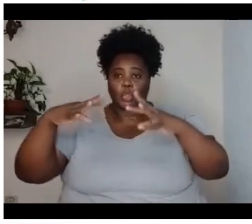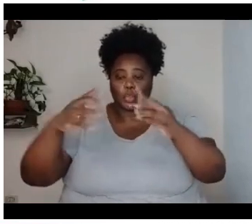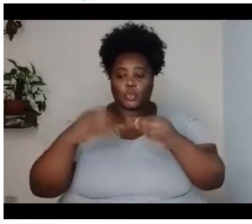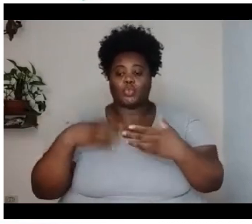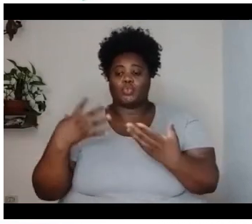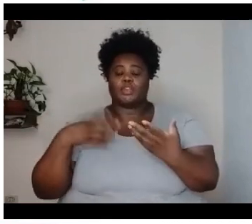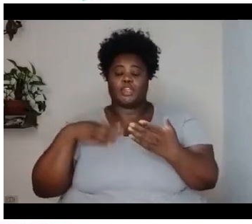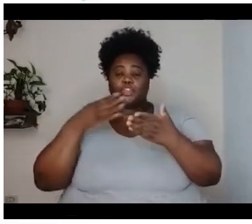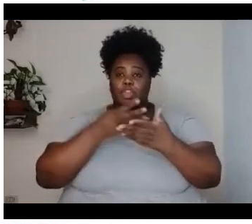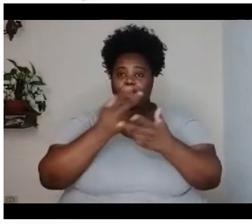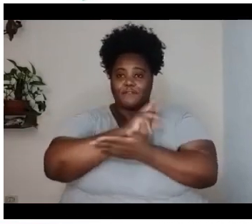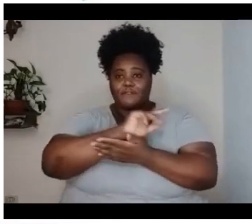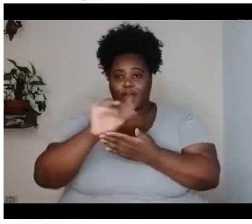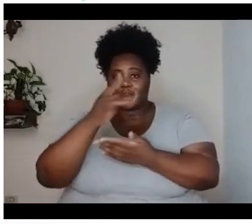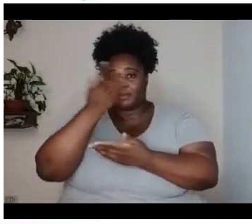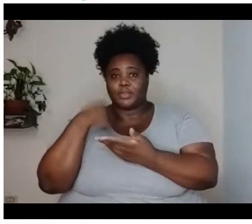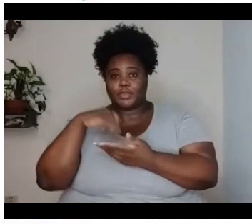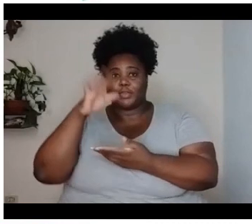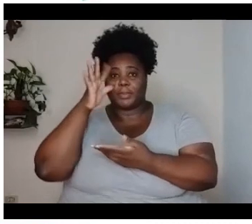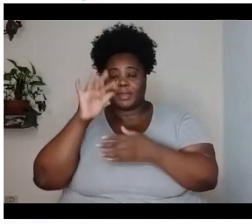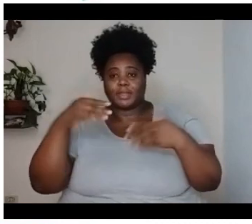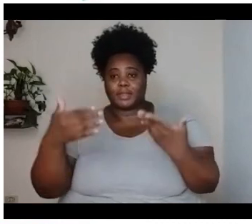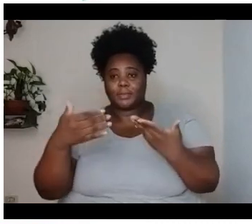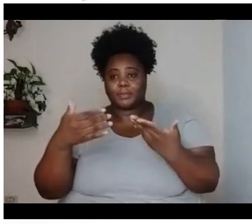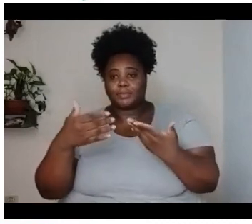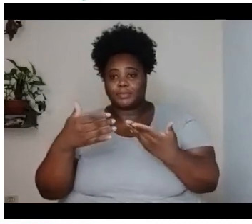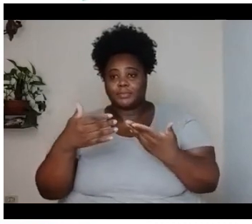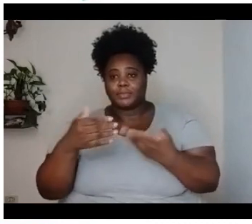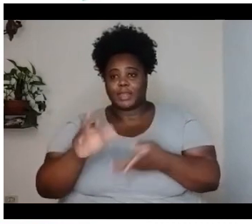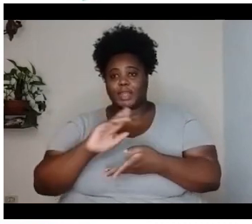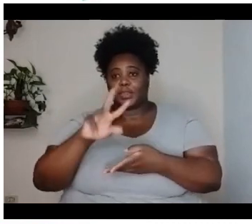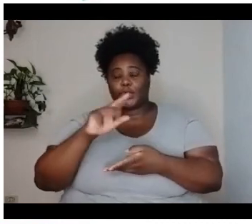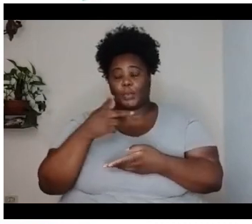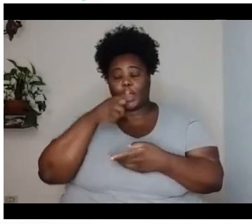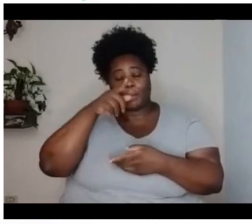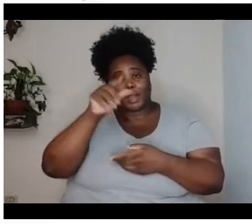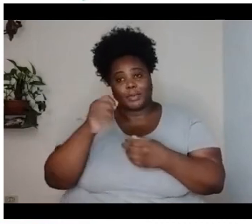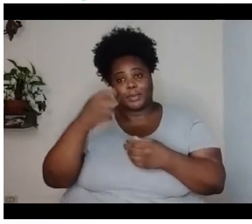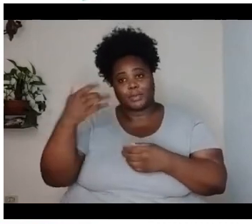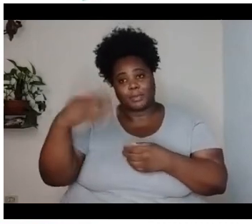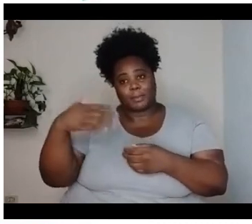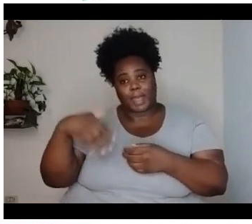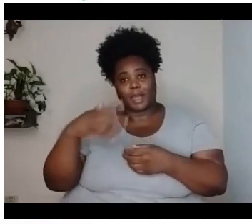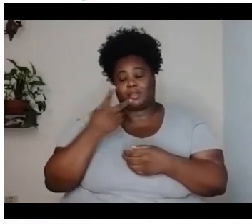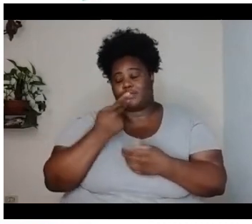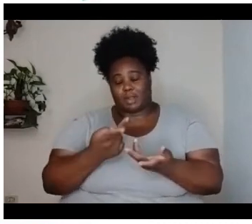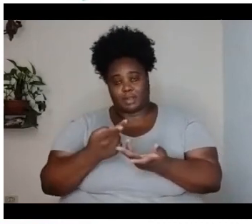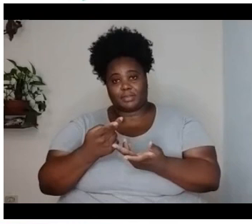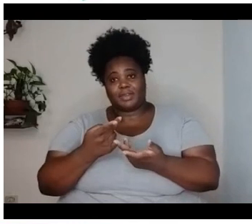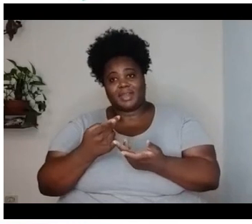gente me interessa. Então, pena que não é uma linguagem muito barata, né? Plasticamente. Ela é barata